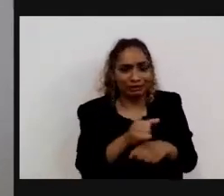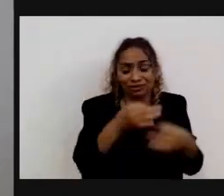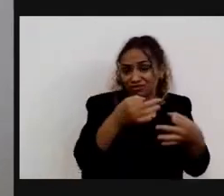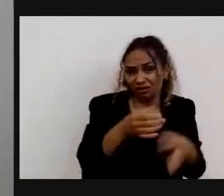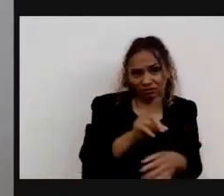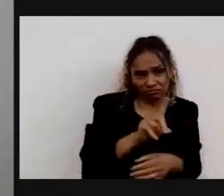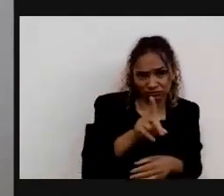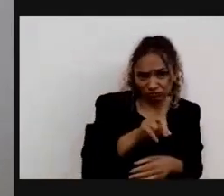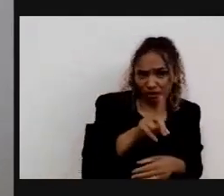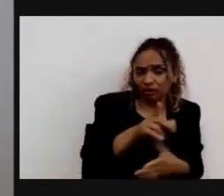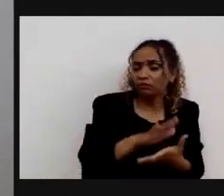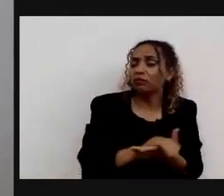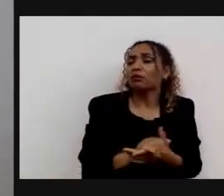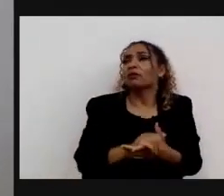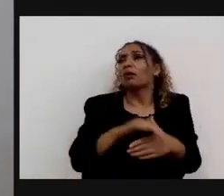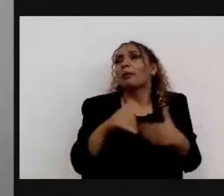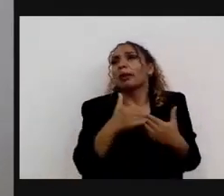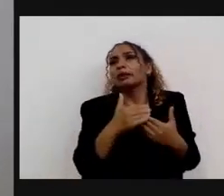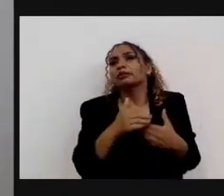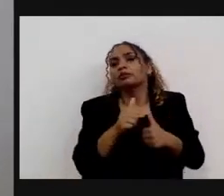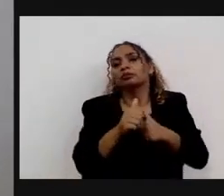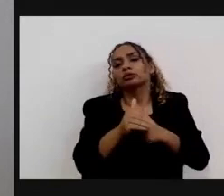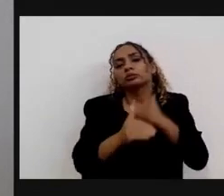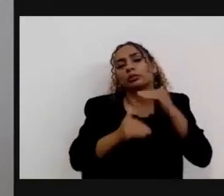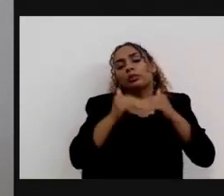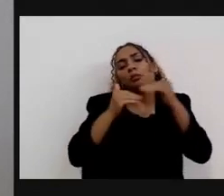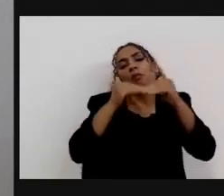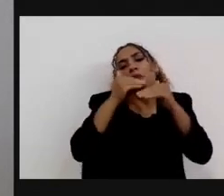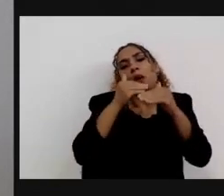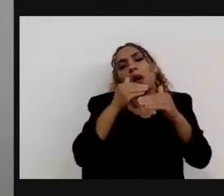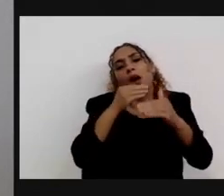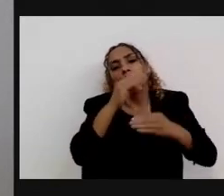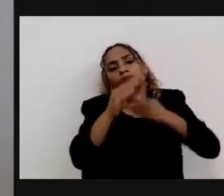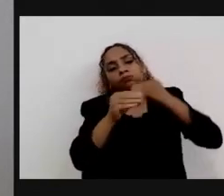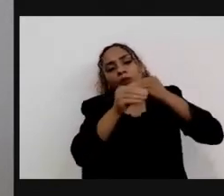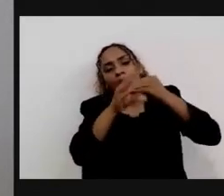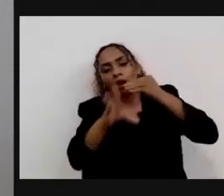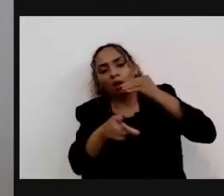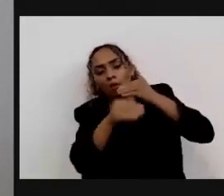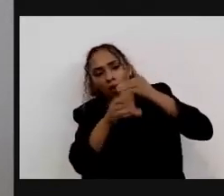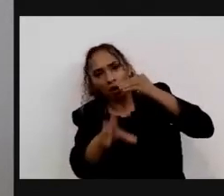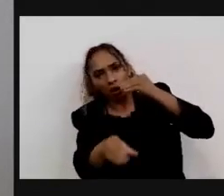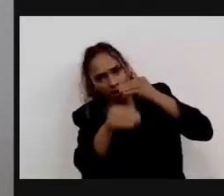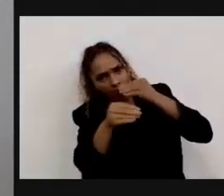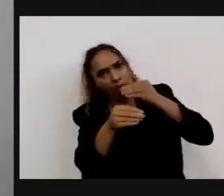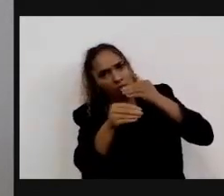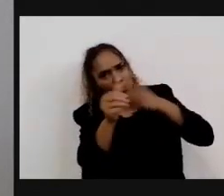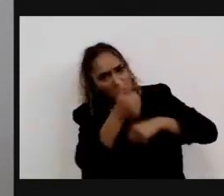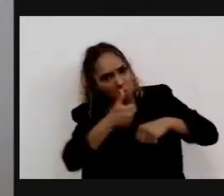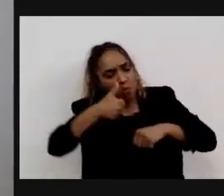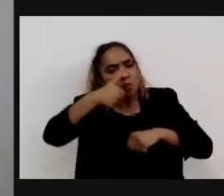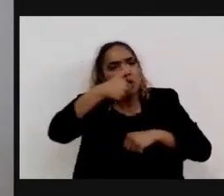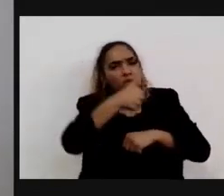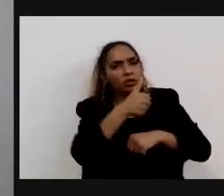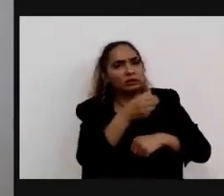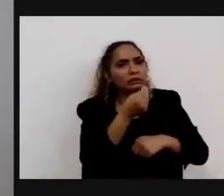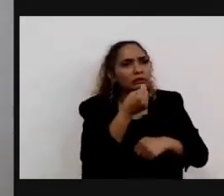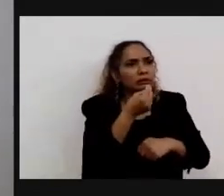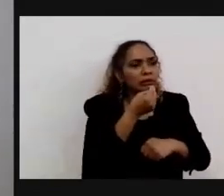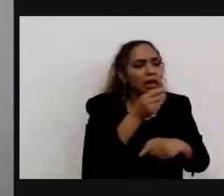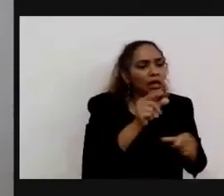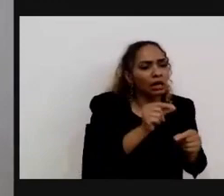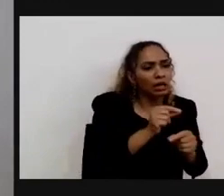eu acho que a gente vai melhorando de forma incremental eu acredito muito na Inovação incremental de testa testa pequeno